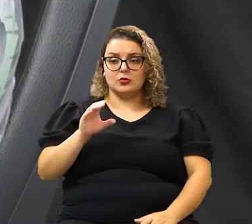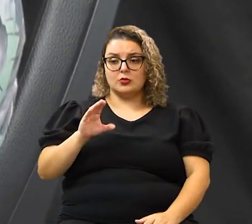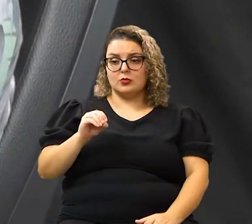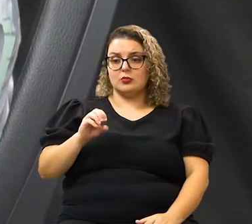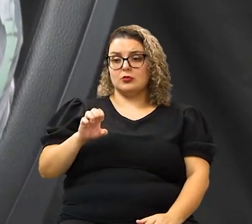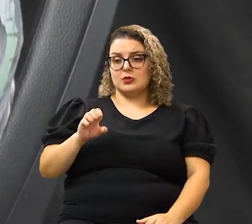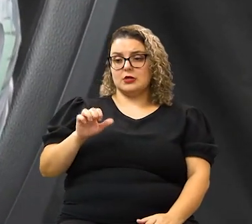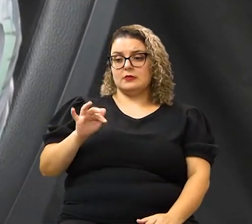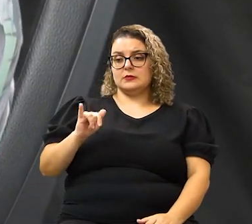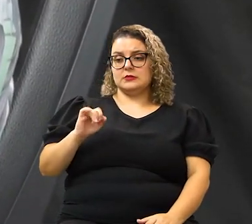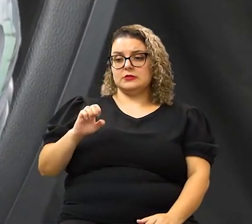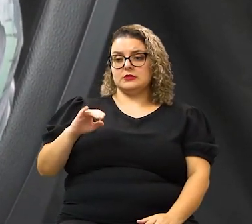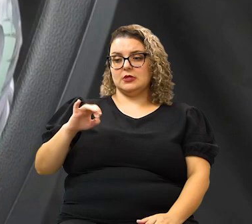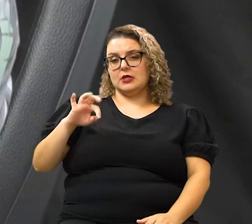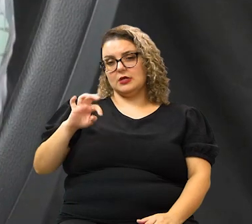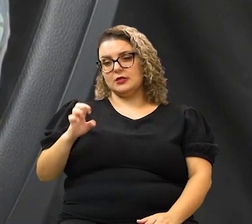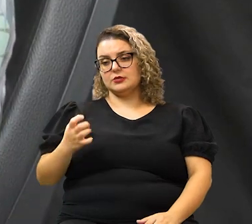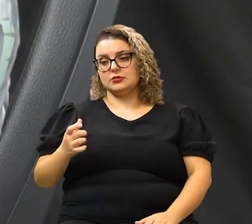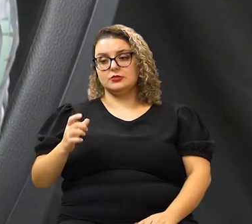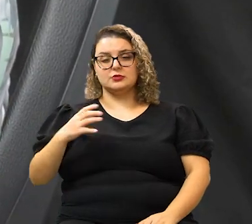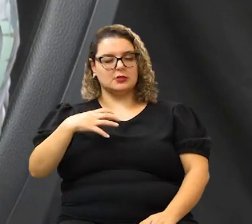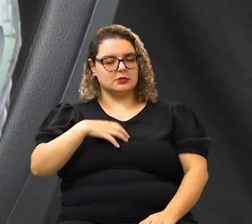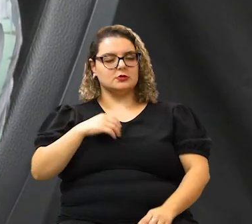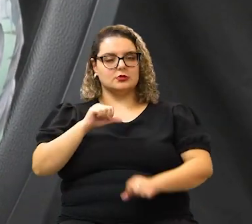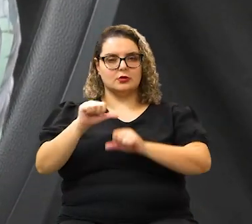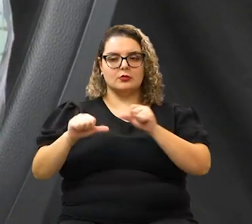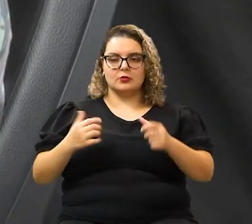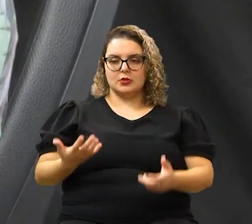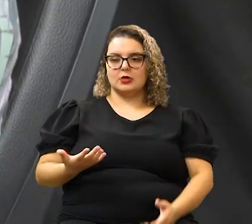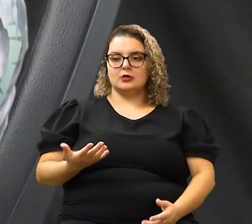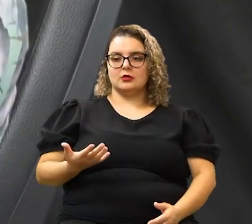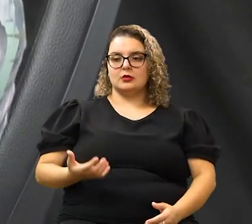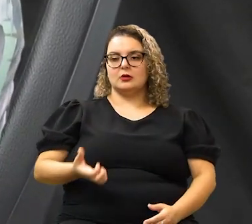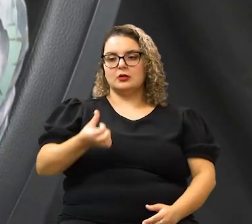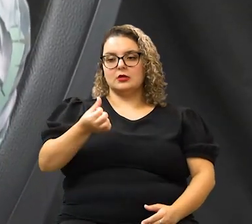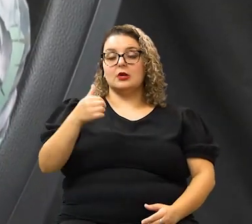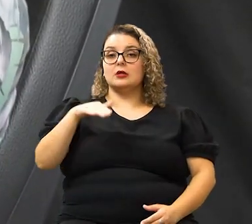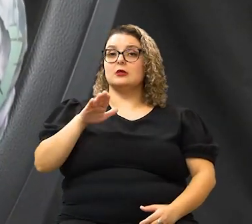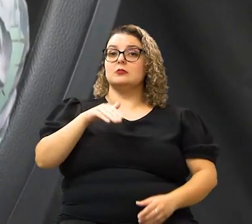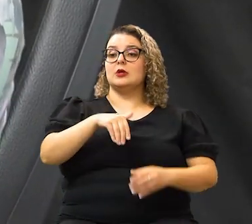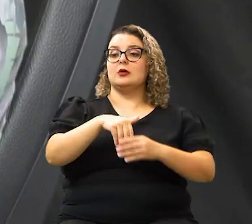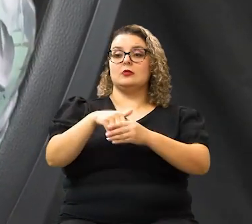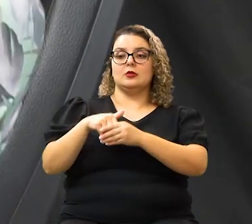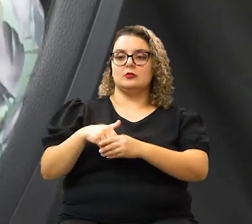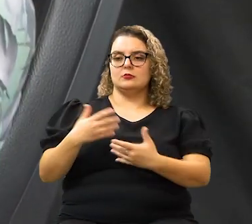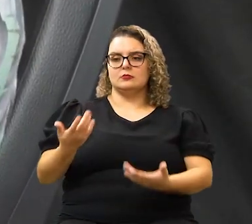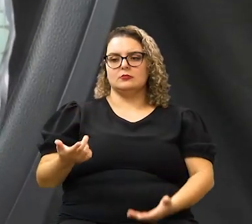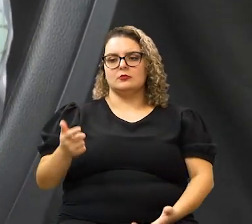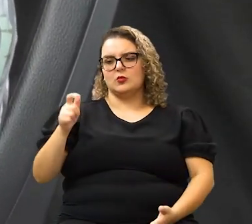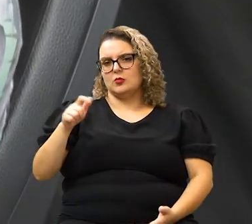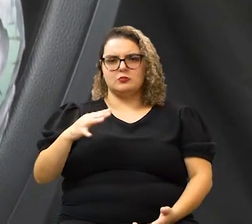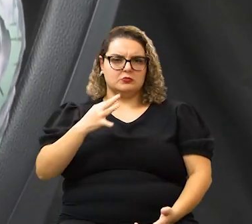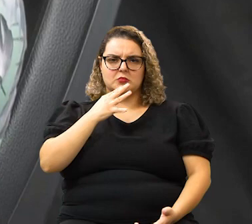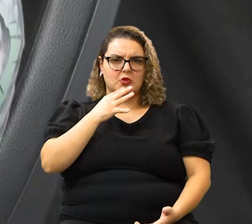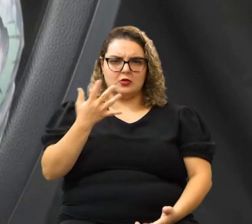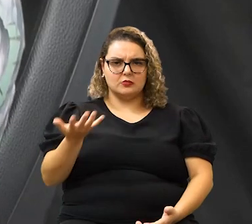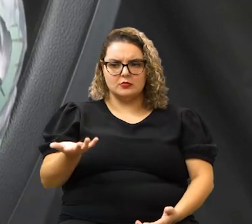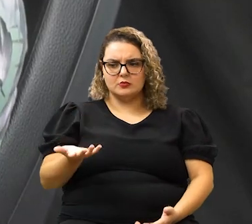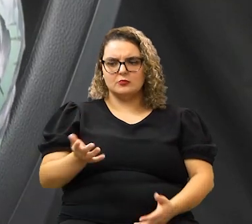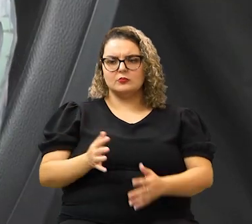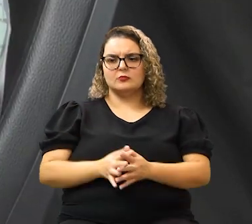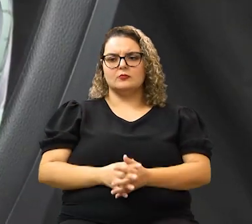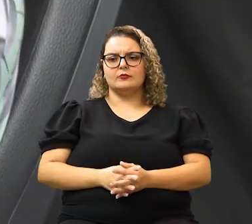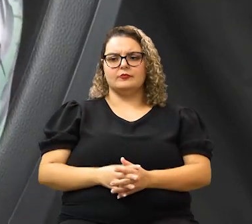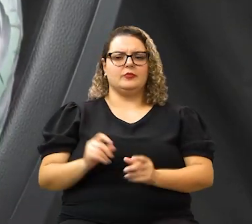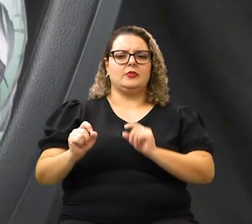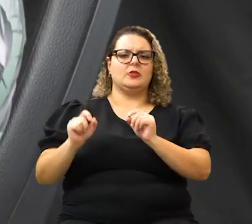mudança, porque o fato de eu ter estar entre as 6 mais votadas, uma pessoa que não é desconhecida, né? Então, quem que é essa pessoa? Sim. Meio que